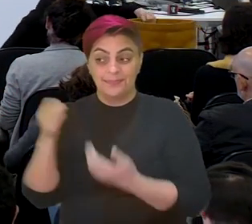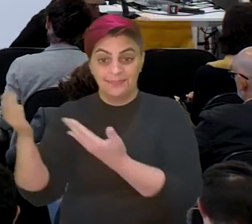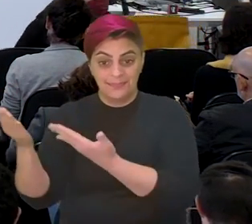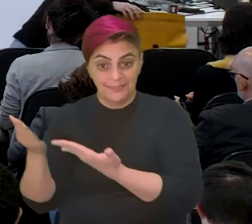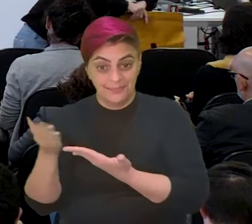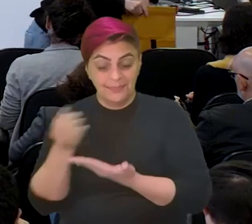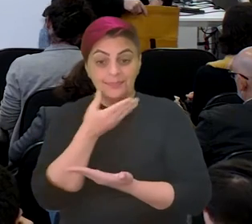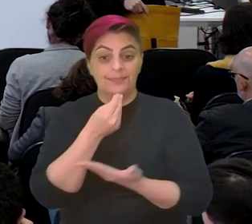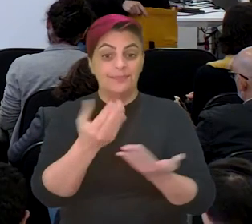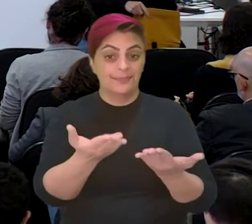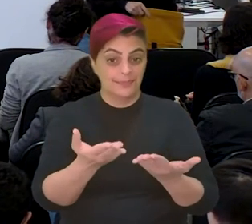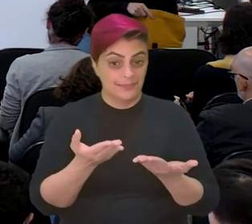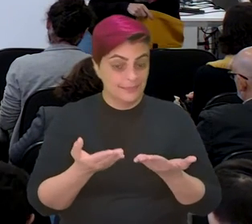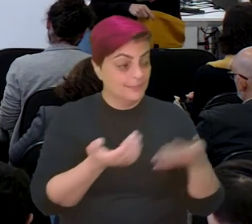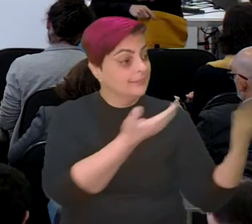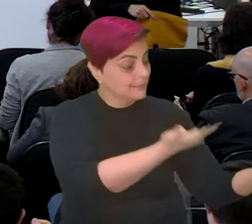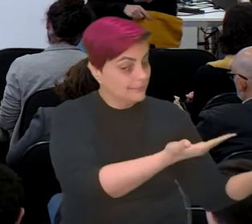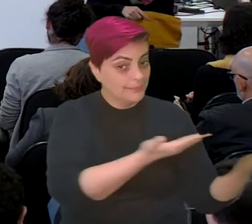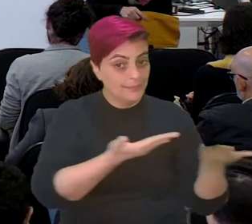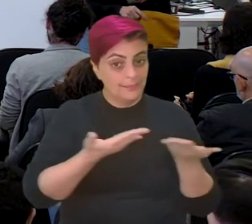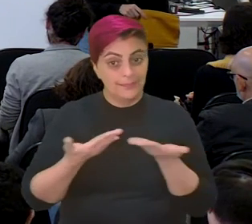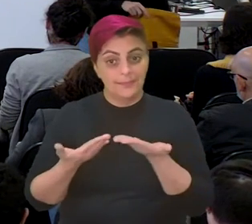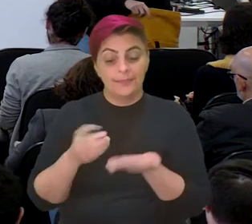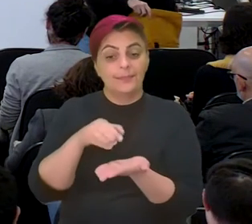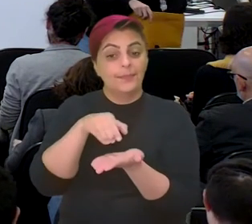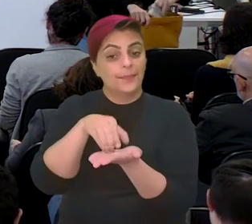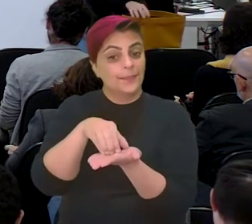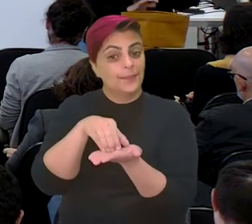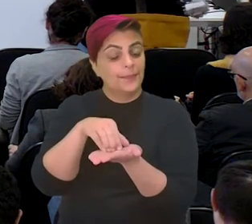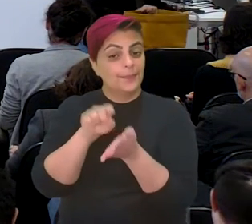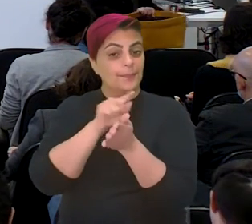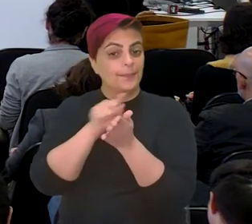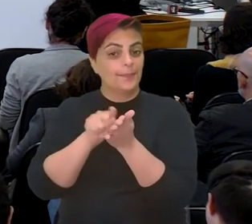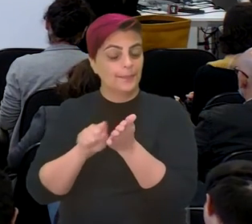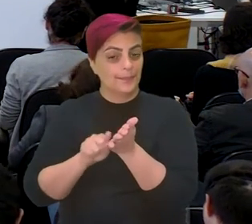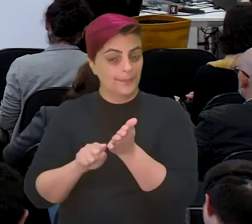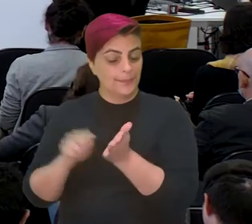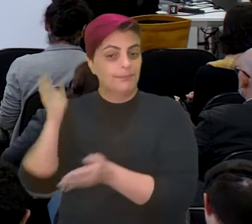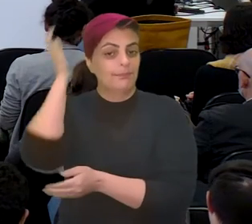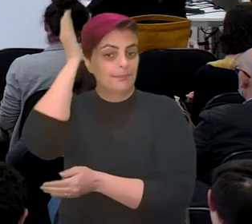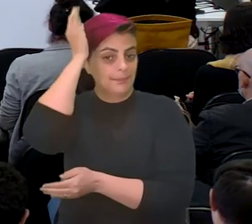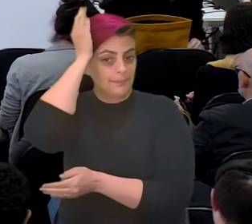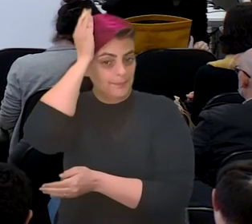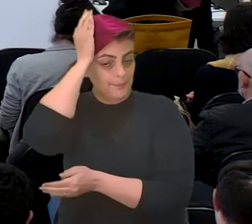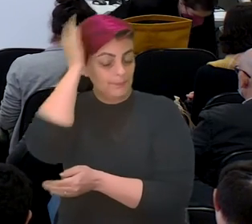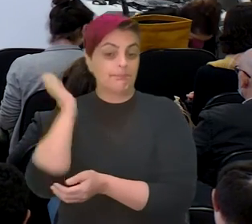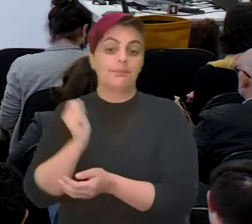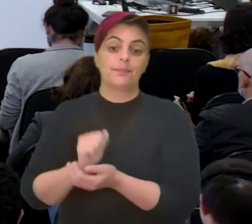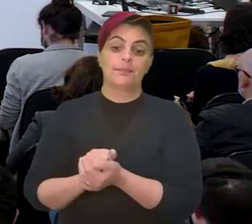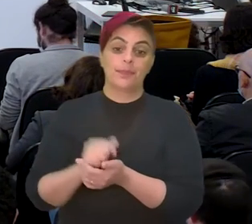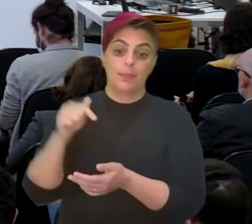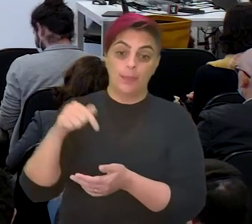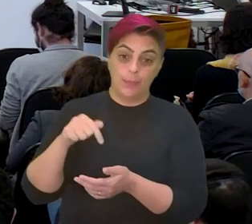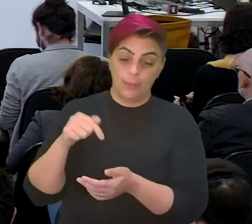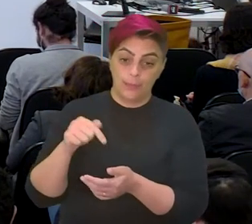bem-vindas, bem-vindos, bem-vindes ao Centro de Pesquisa e Formação do SESC. O Centro de Pesquisa e